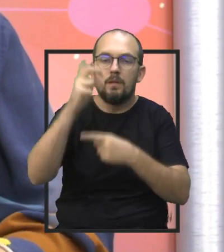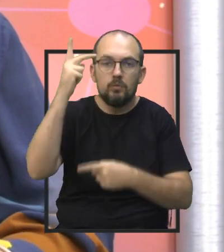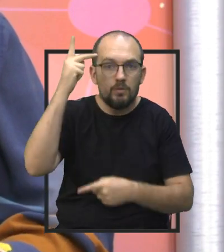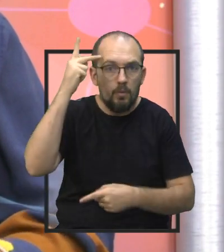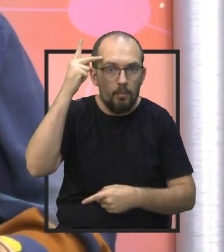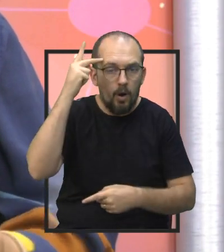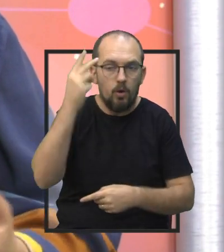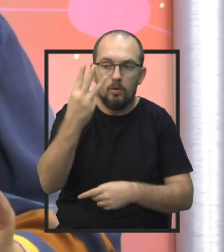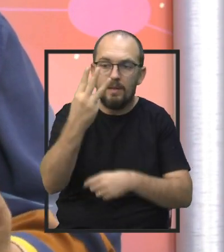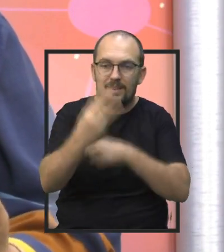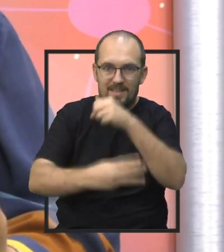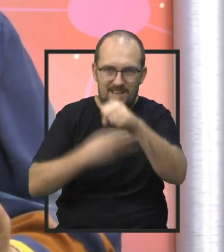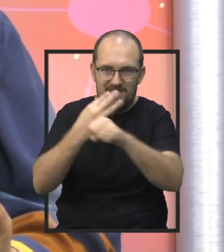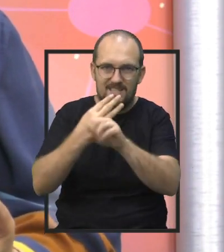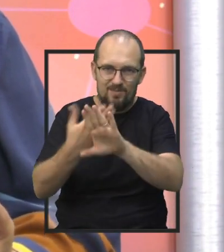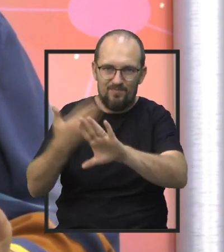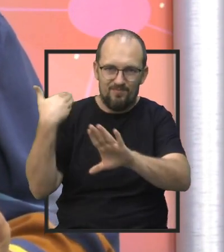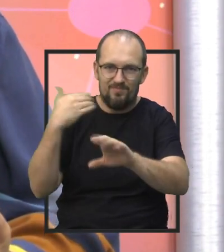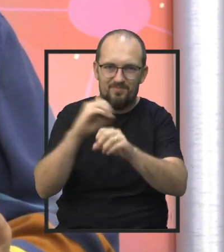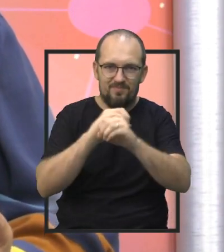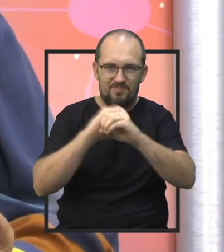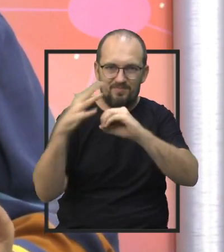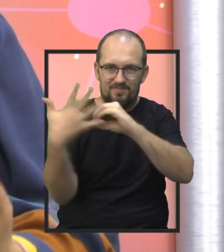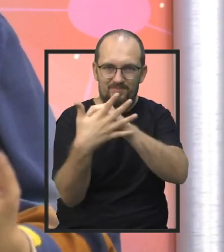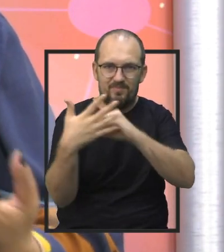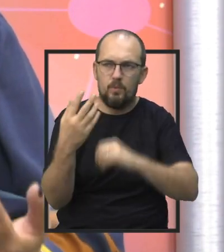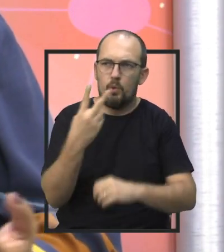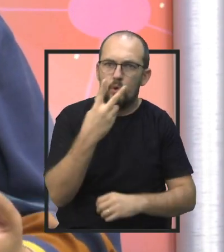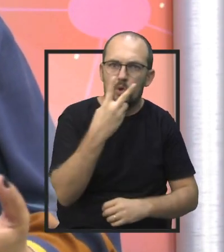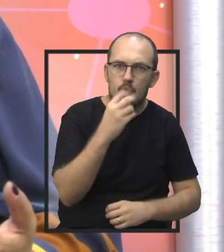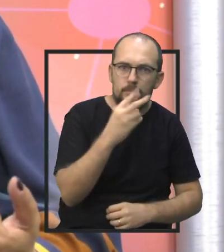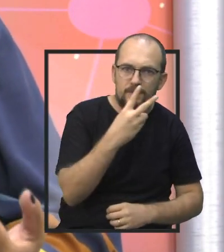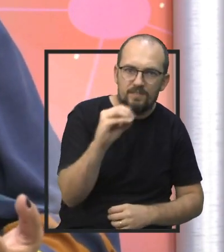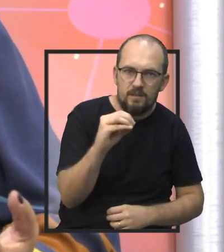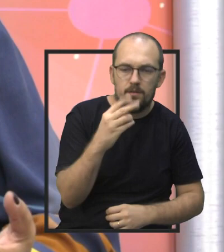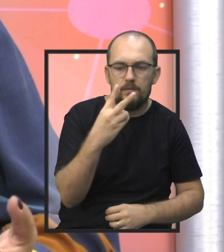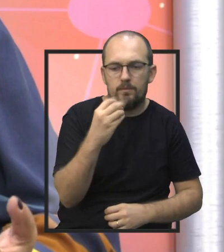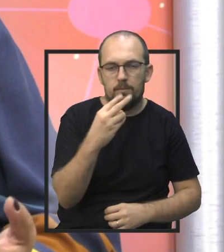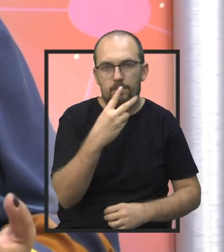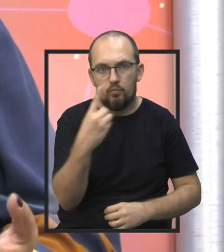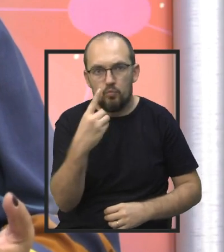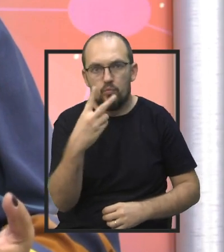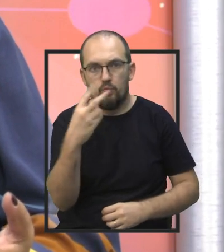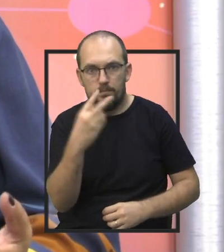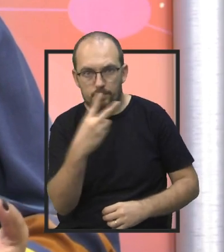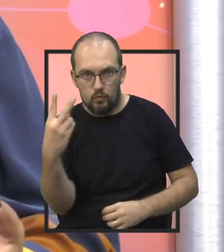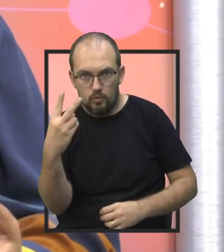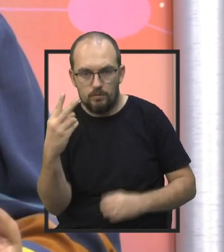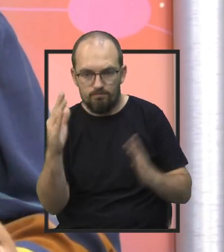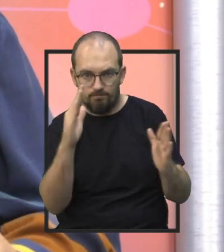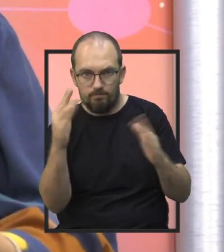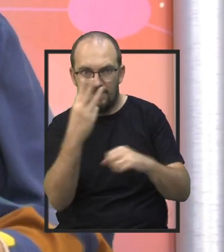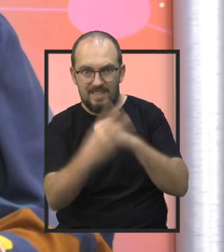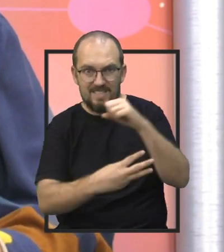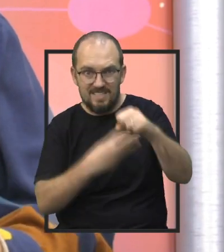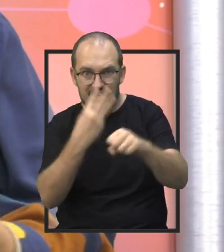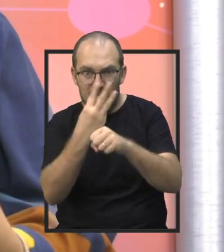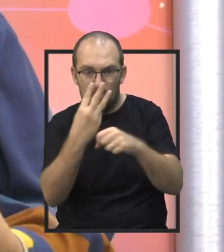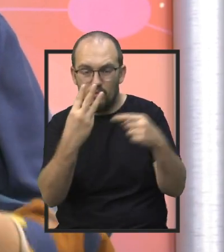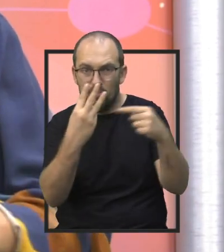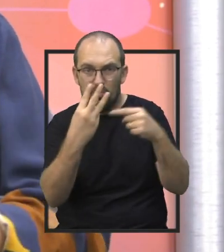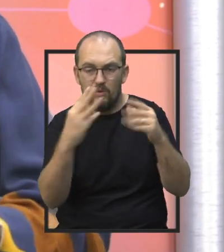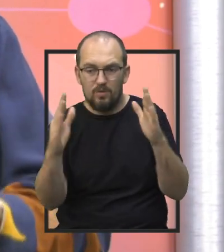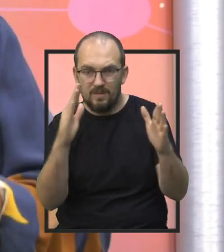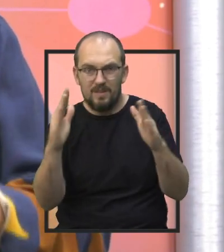os 3 anos ali pandêmicos, né? 2020, 2021 e 2022 foi os